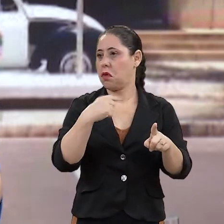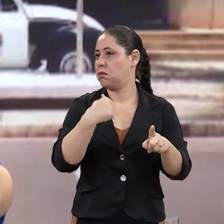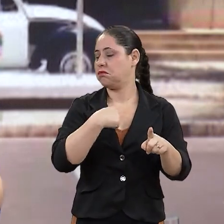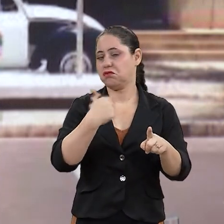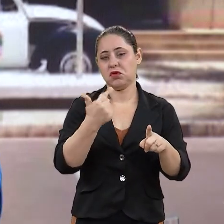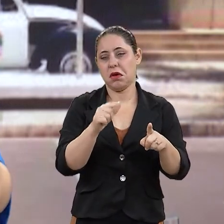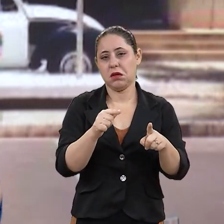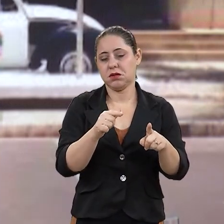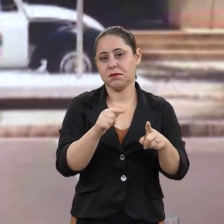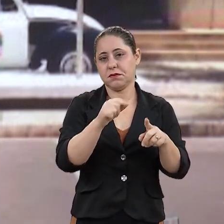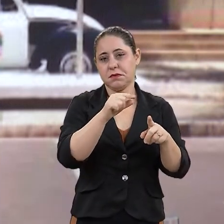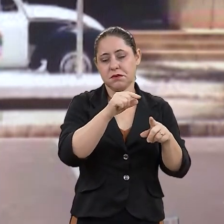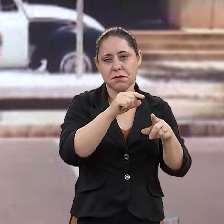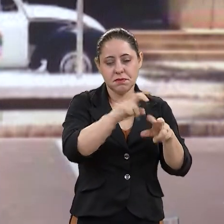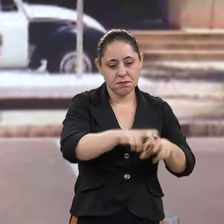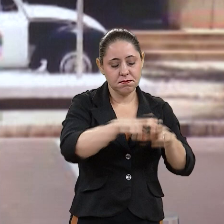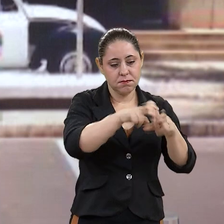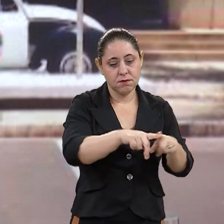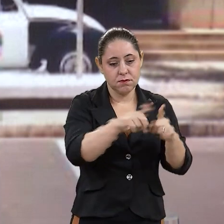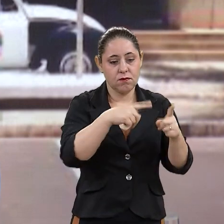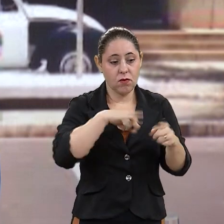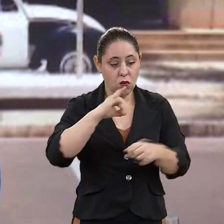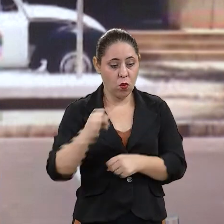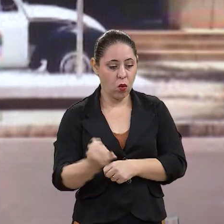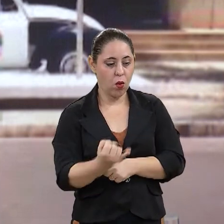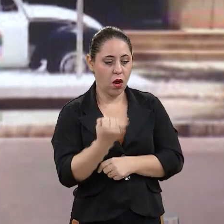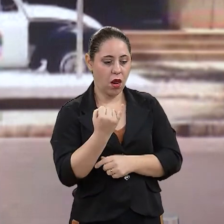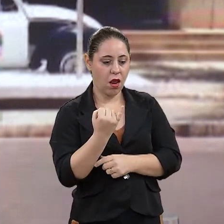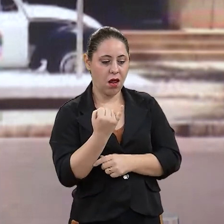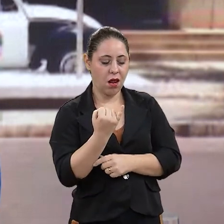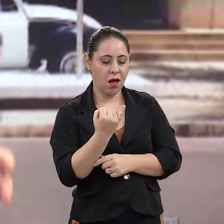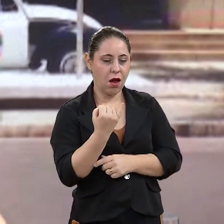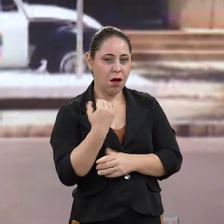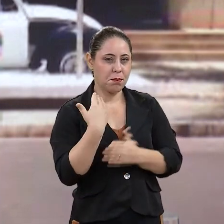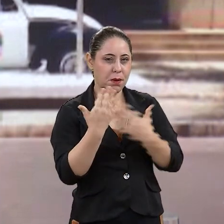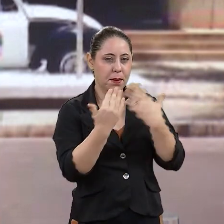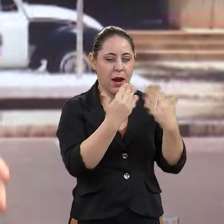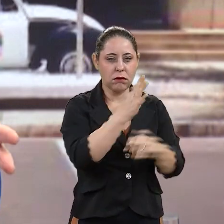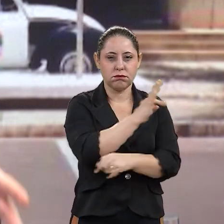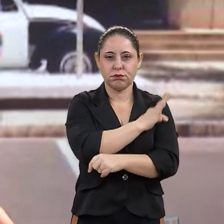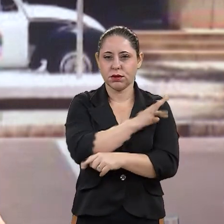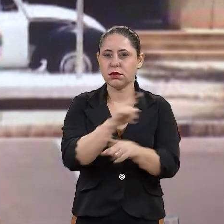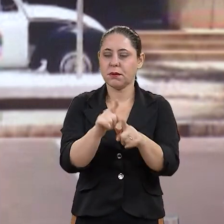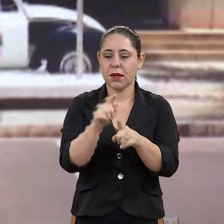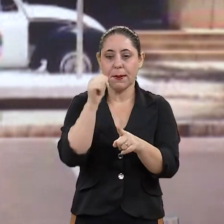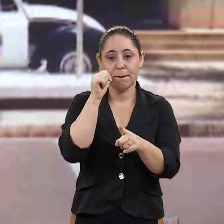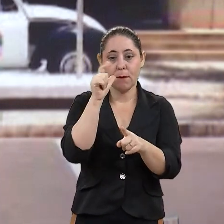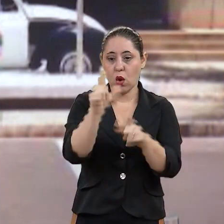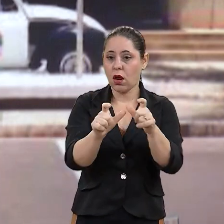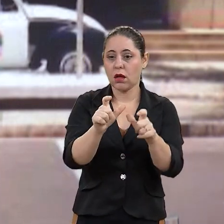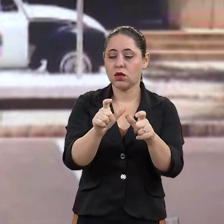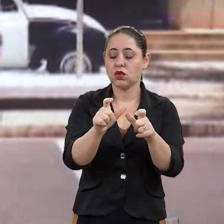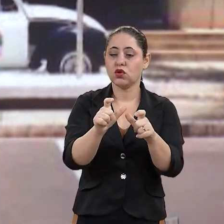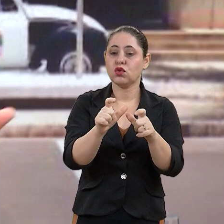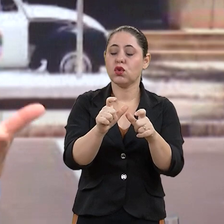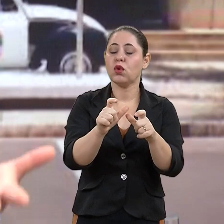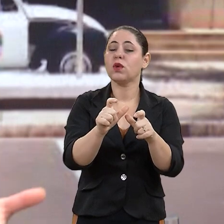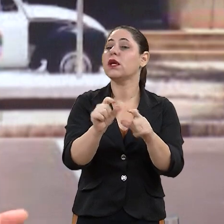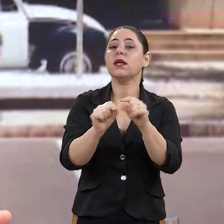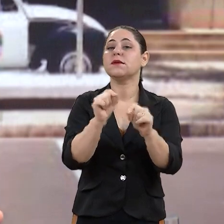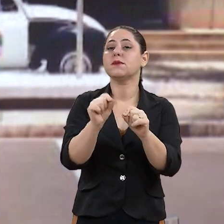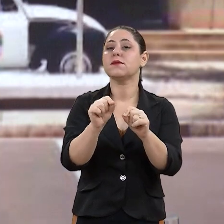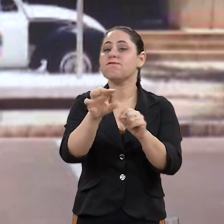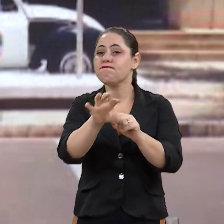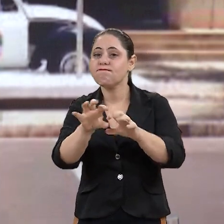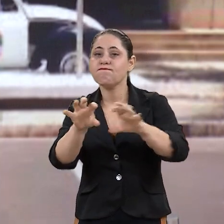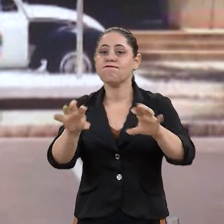era extensionista rural, mas era uma oportunidade de dialogar com esses técnicos, essas técnicas, e com as mulheres sobre divisão